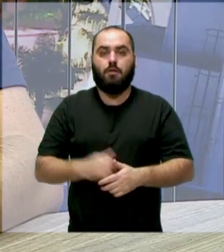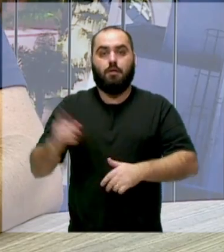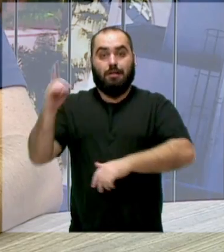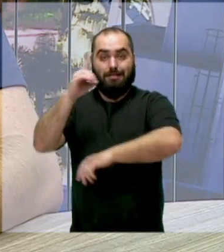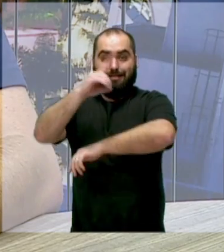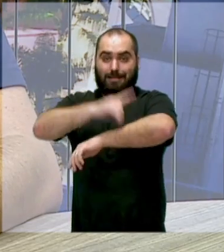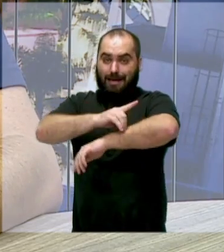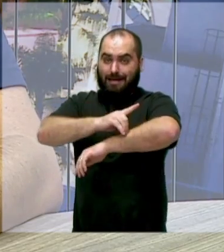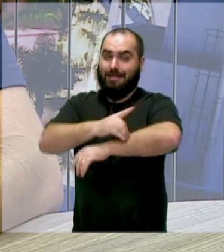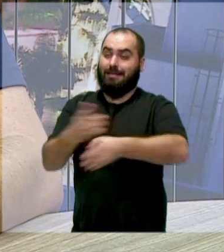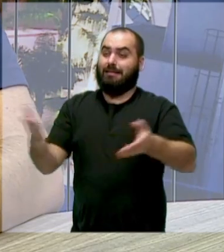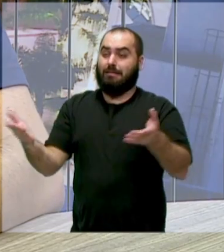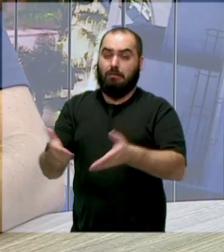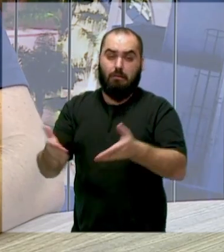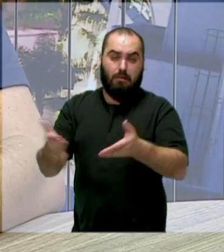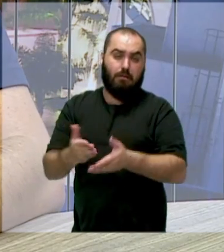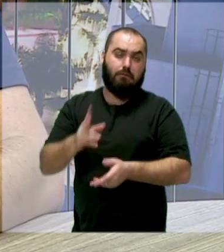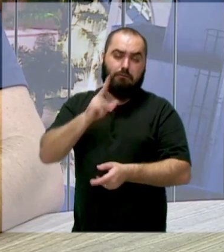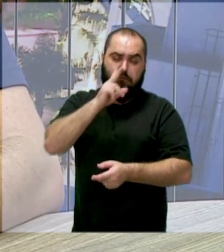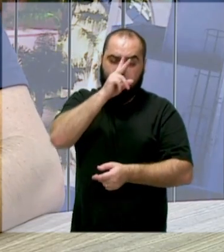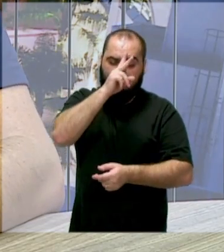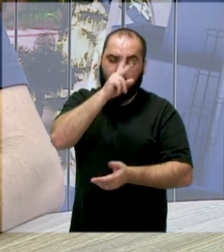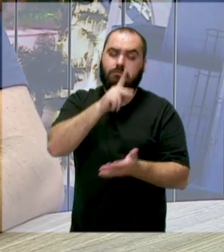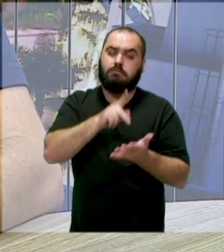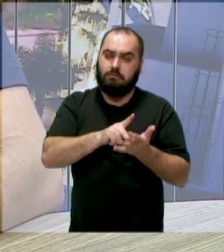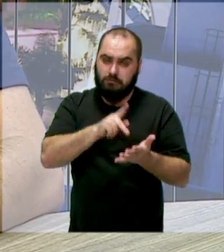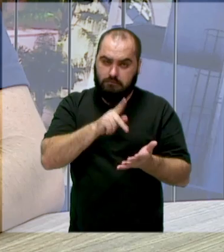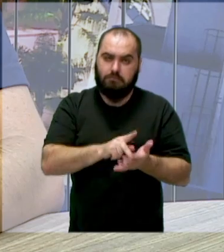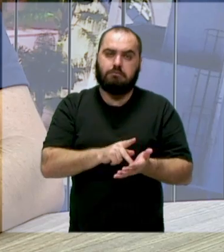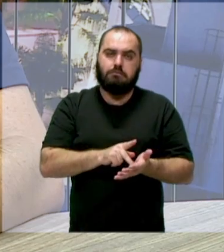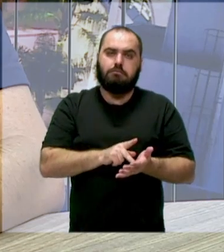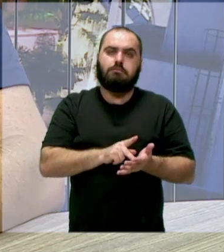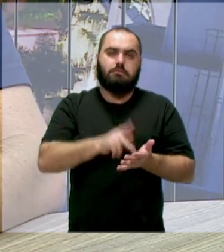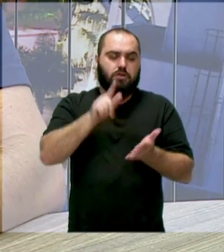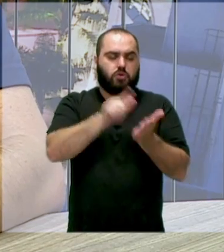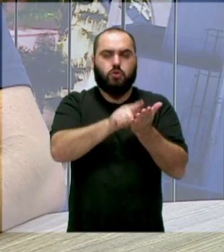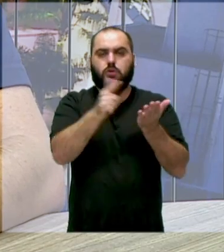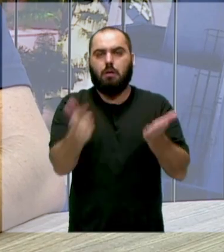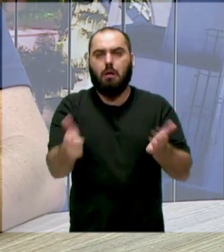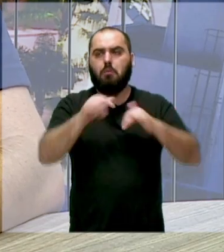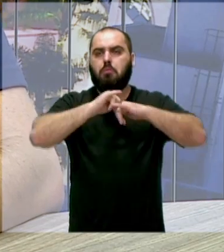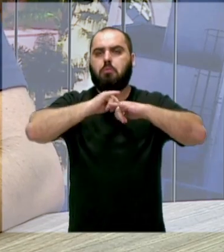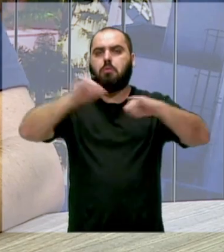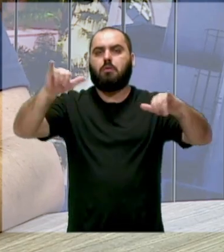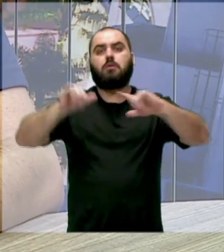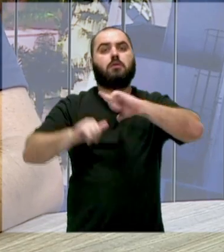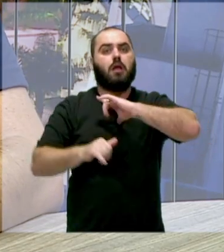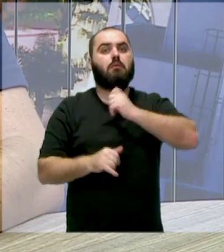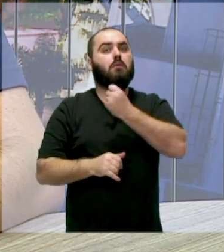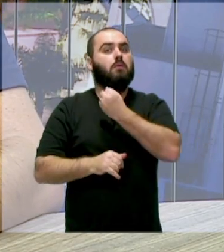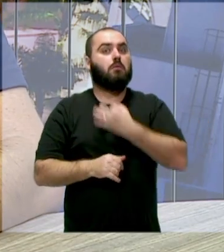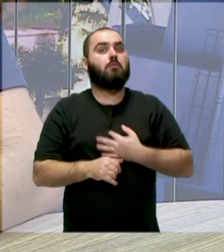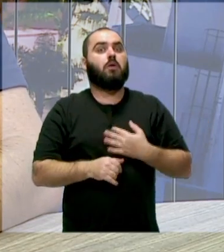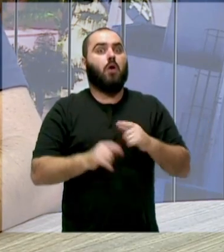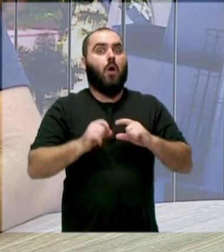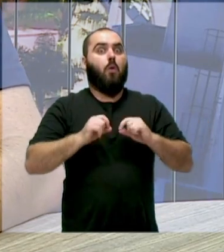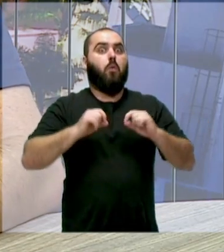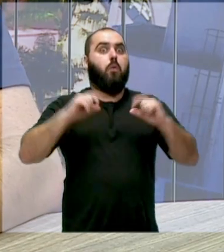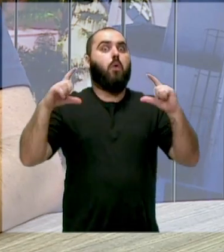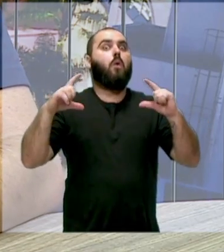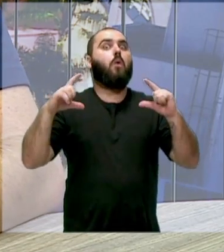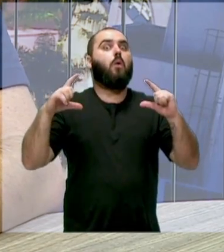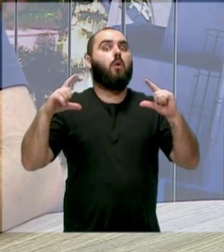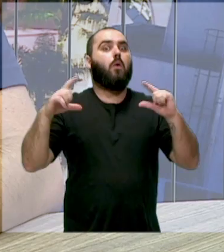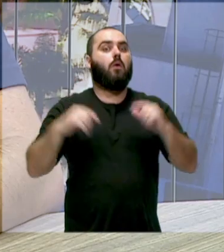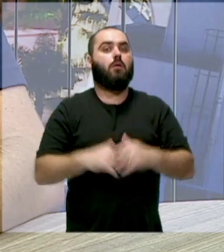ativa agora, bastante relacionada nos jornais, nós tivemos um aumento muito grande de denúncias. E esse aumento